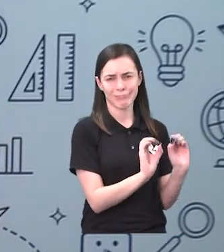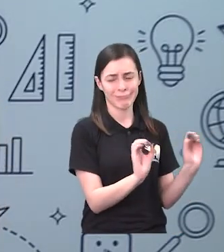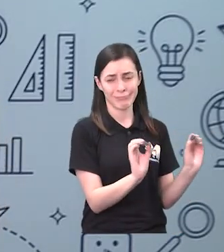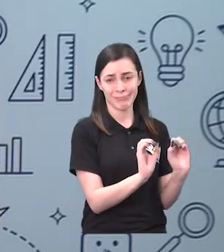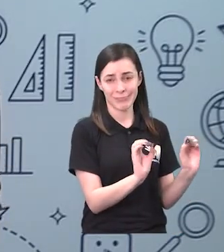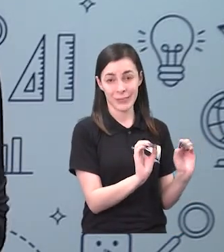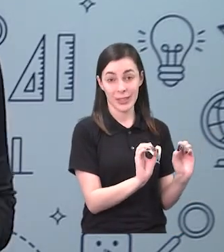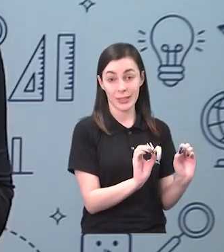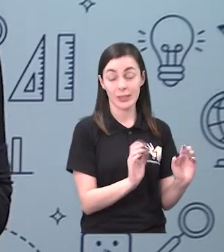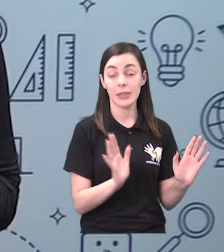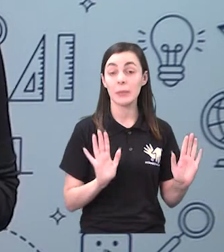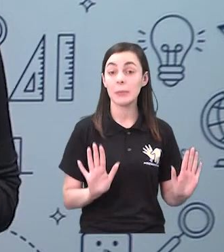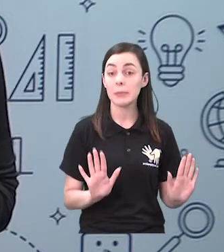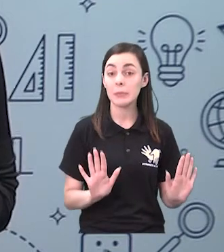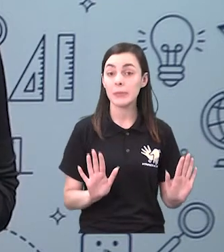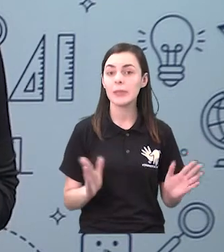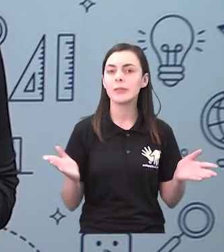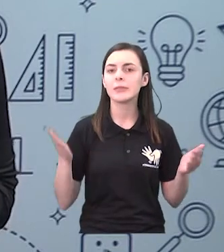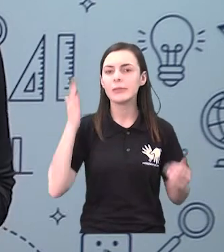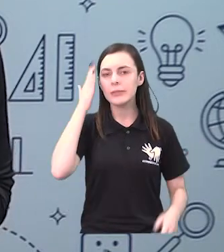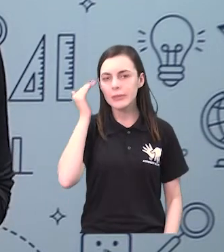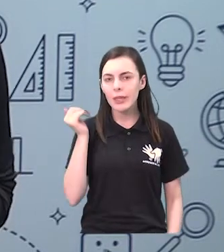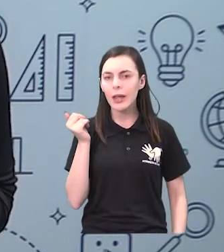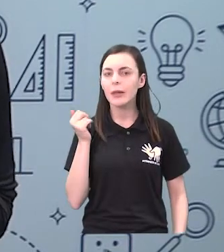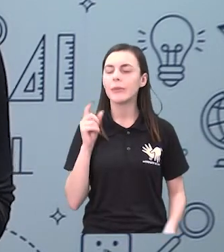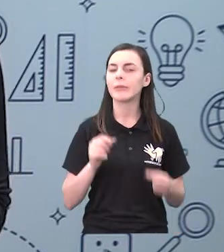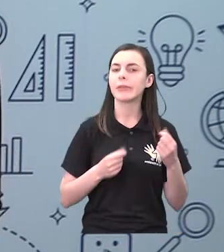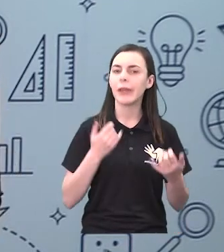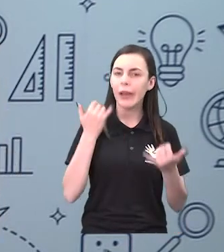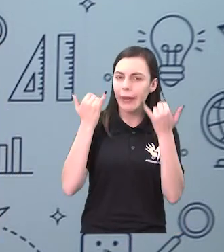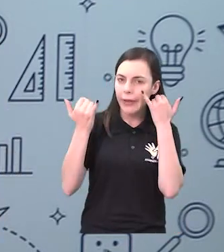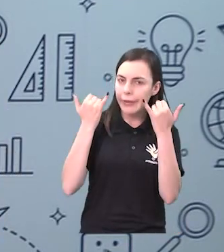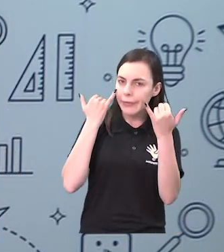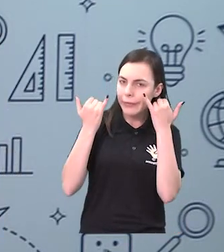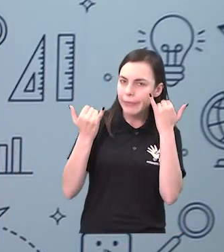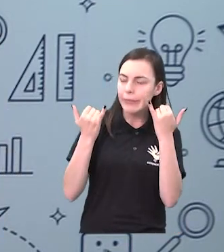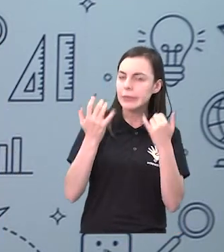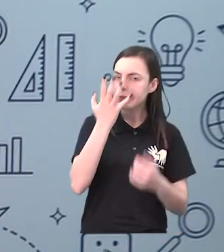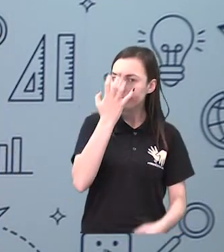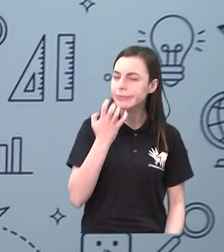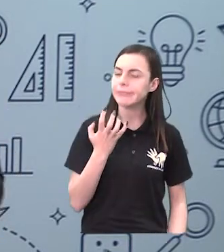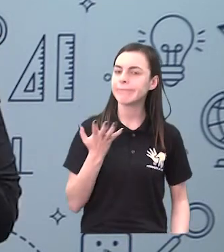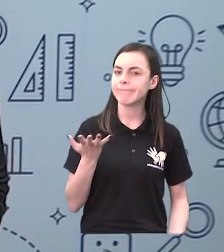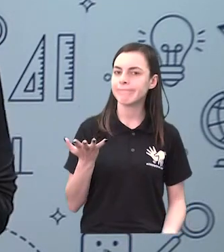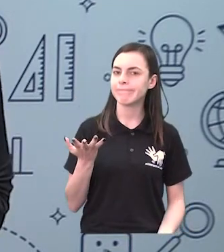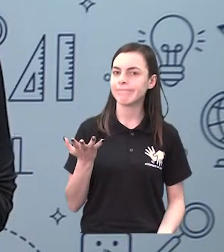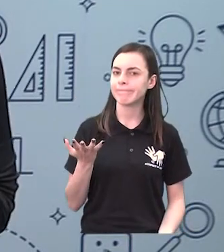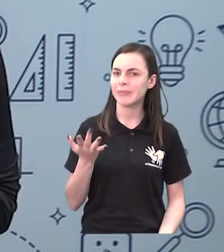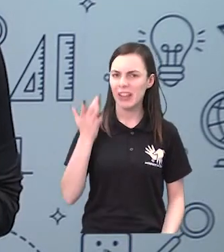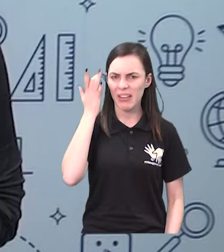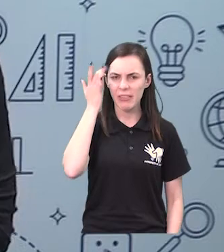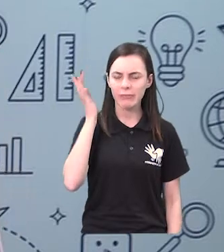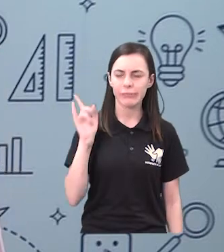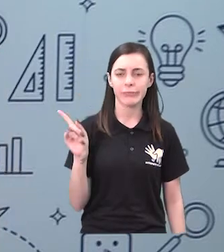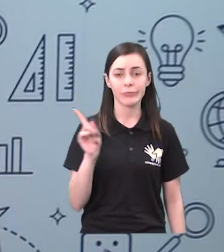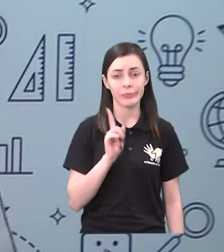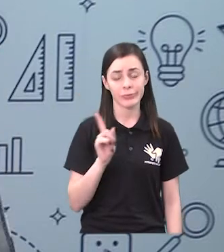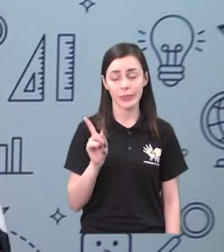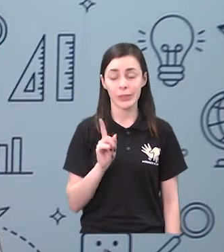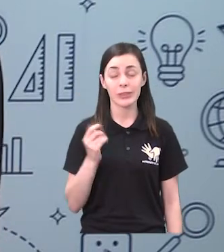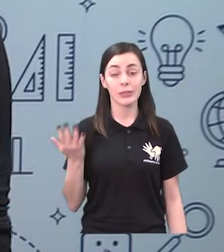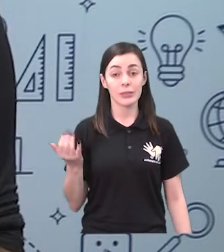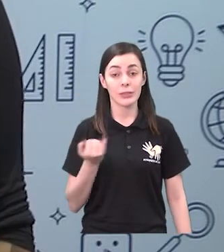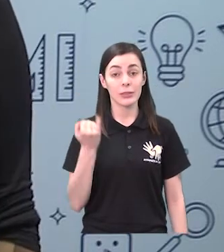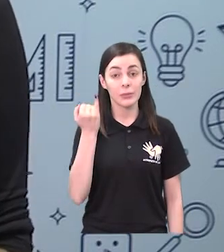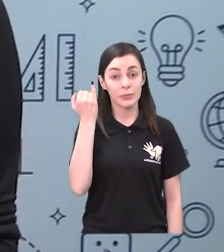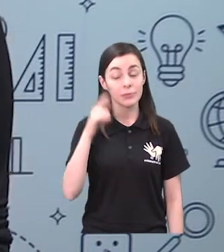tinha problema nenhum em errar a história mas a gente sabe que quando são Notícias isso não é tão fácil assim nós podemos fazer